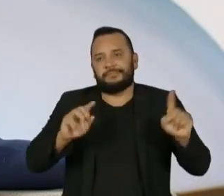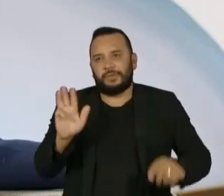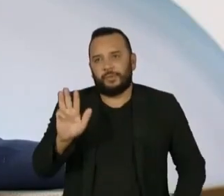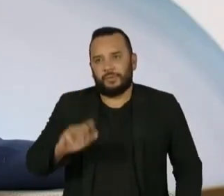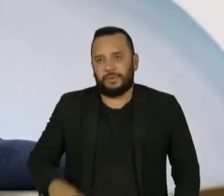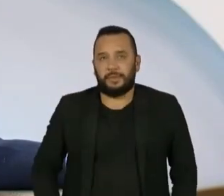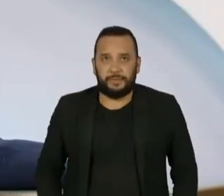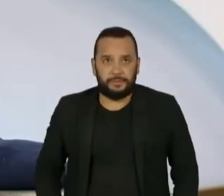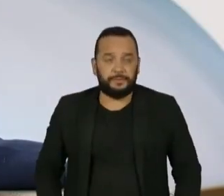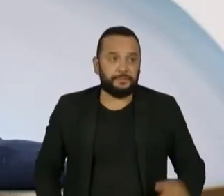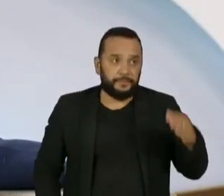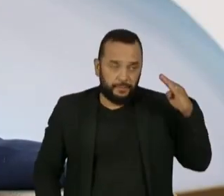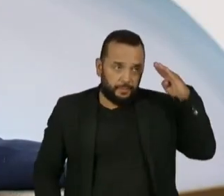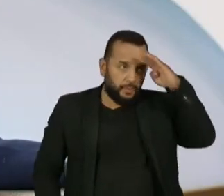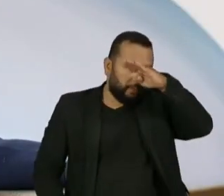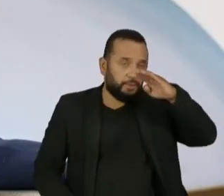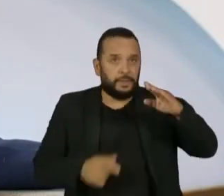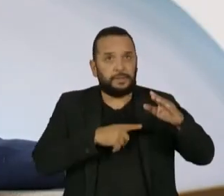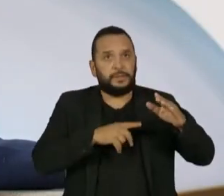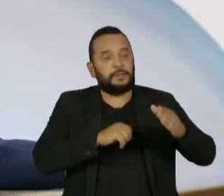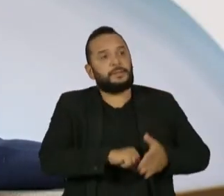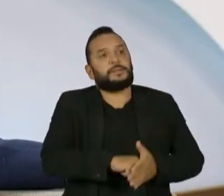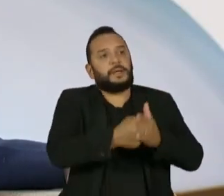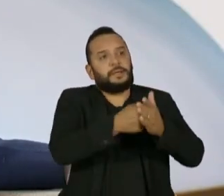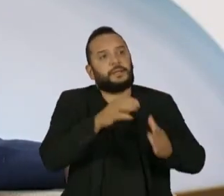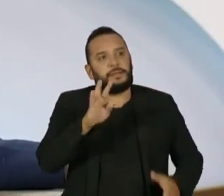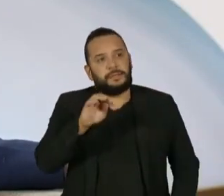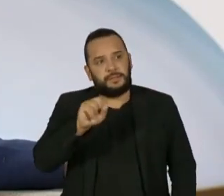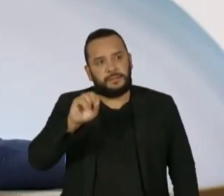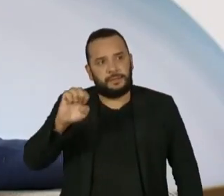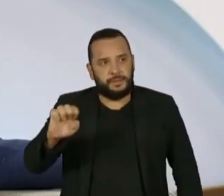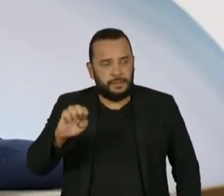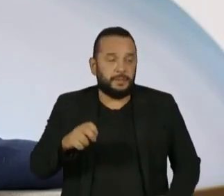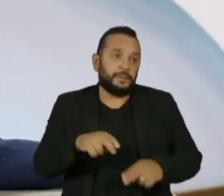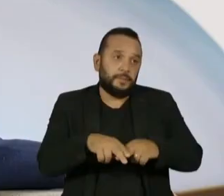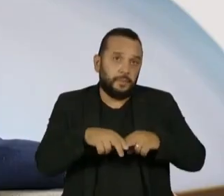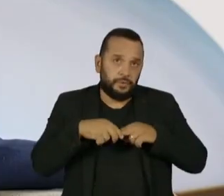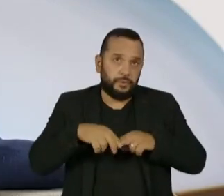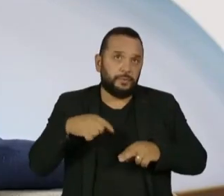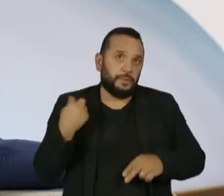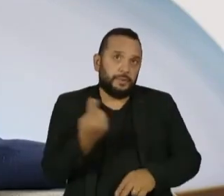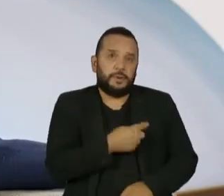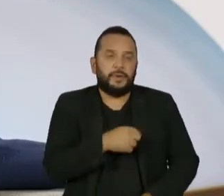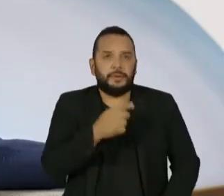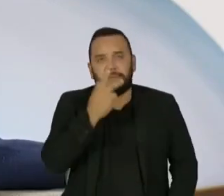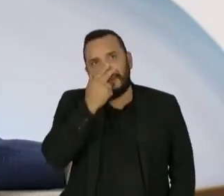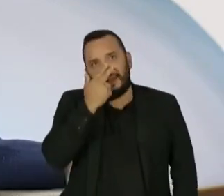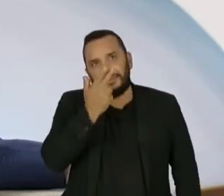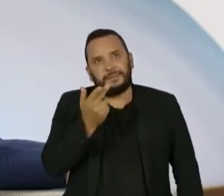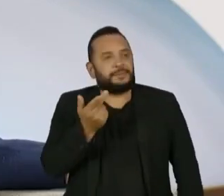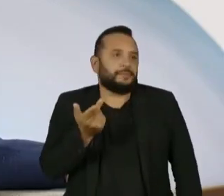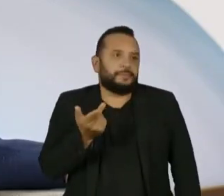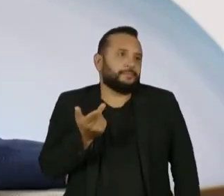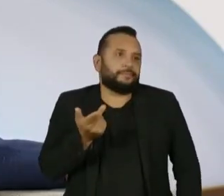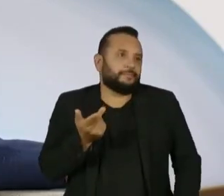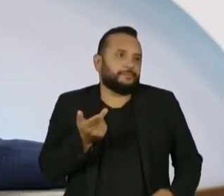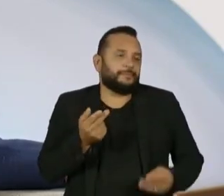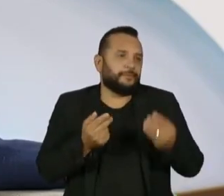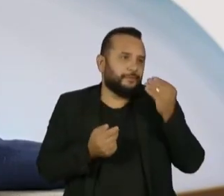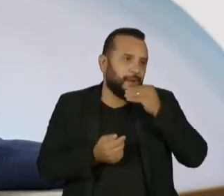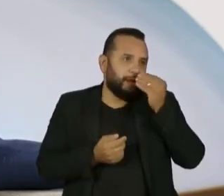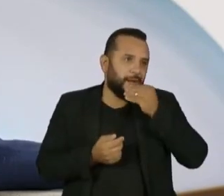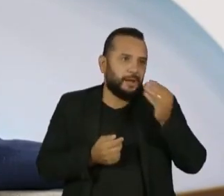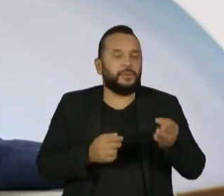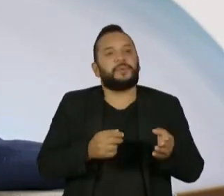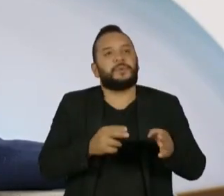o Bolsonaro foi declarado inelegível pelo Tribunal Superior Eleitoral pelos motivos, inclusive, que para nós parecem absolutamente frágeis. Por